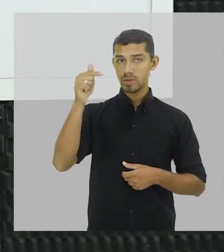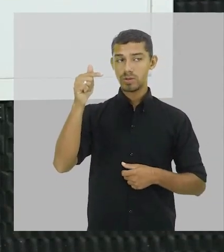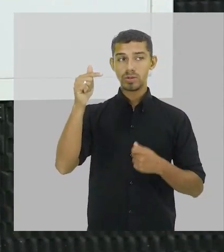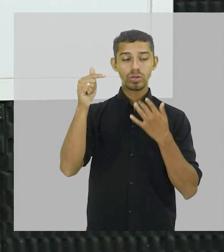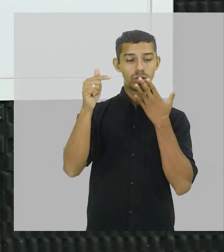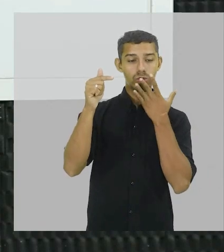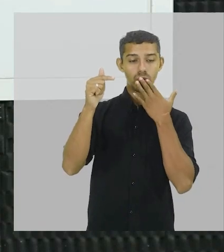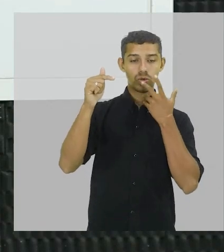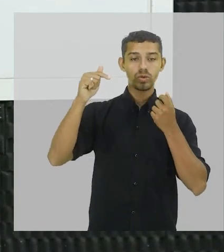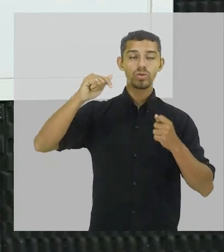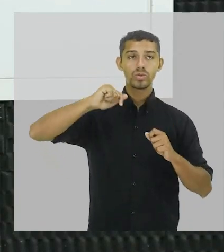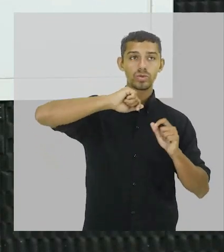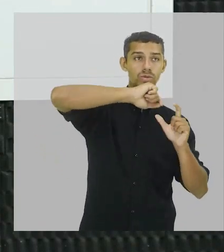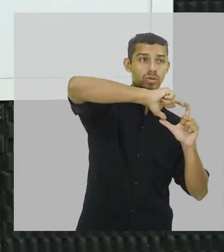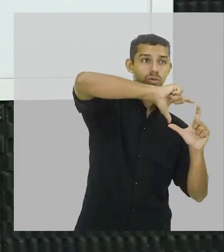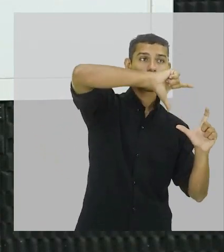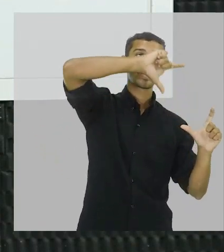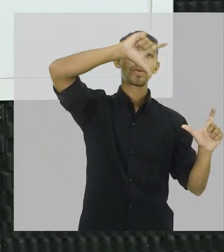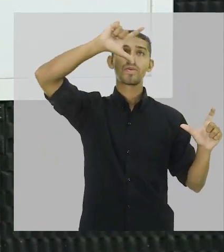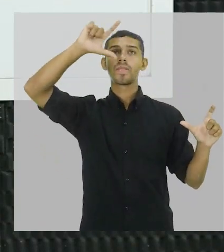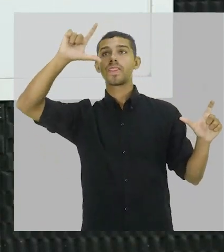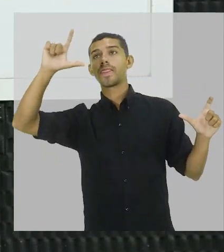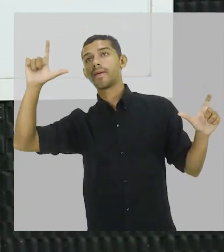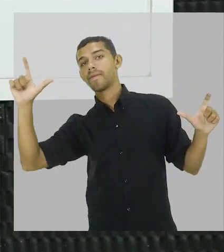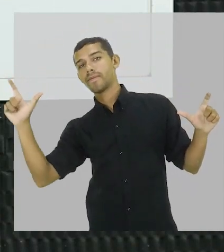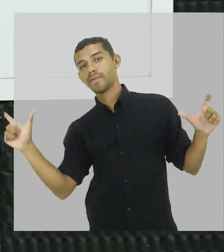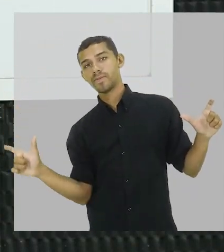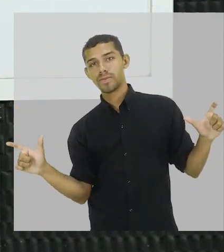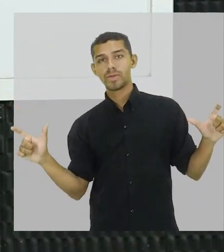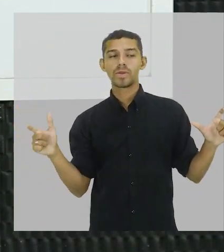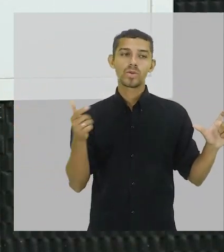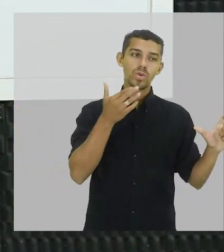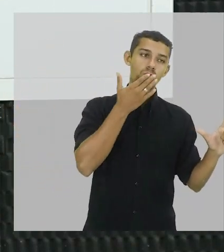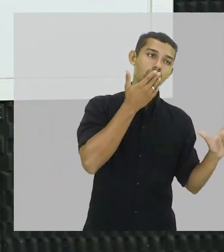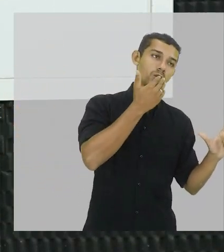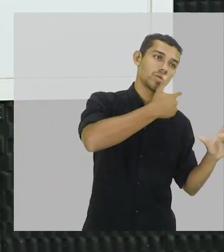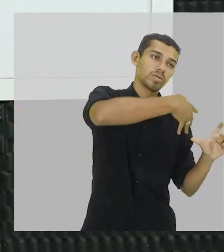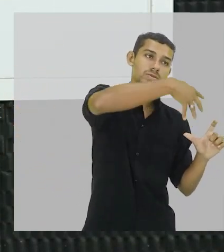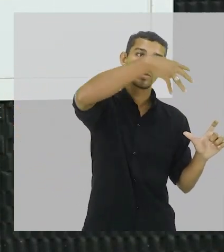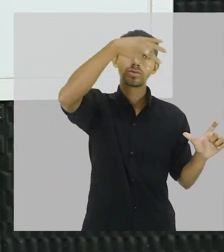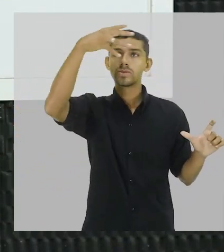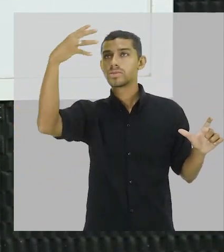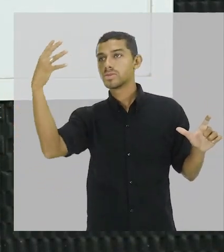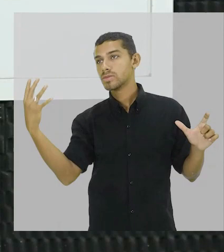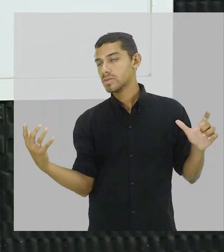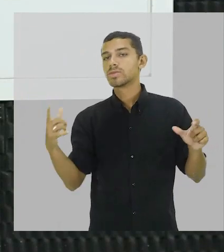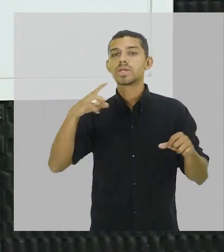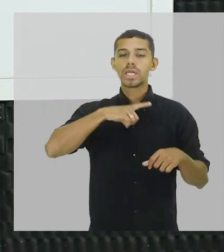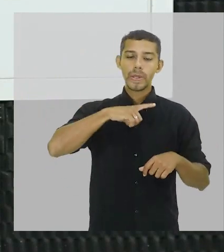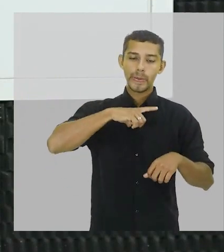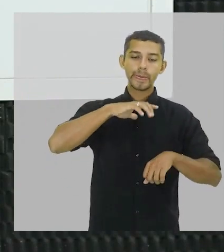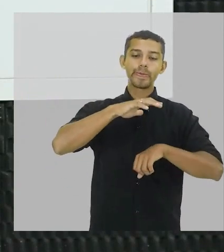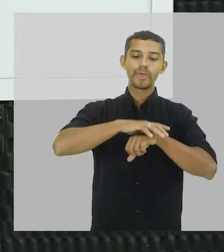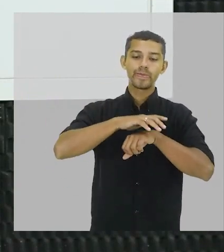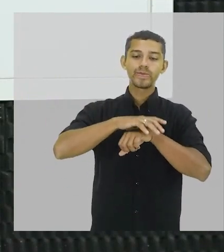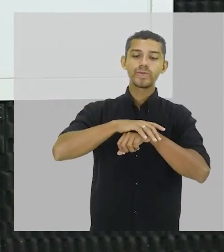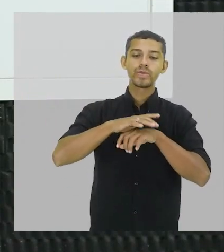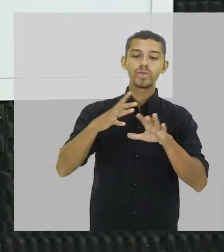Abaixo dele nós temos, quando a gente fala abaixo, é porque nós temos um padrão que vai estar abaixo. Nós temos